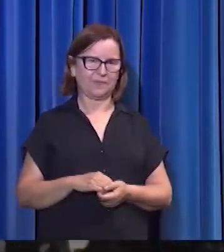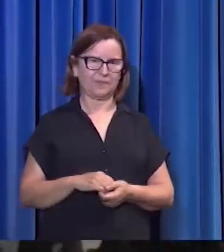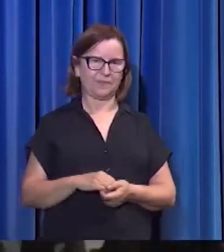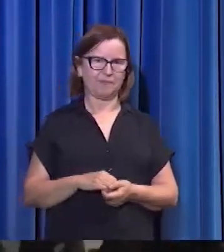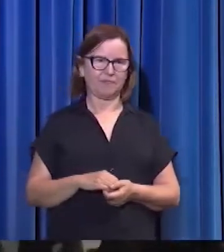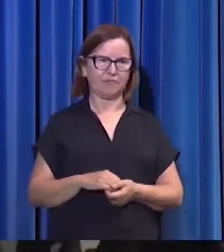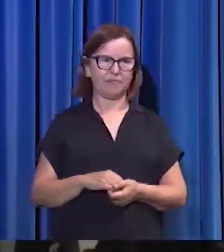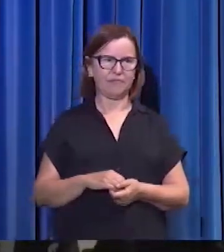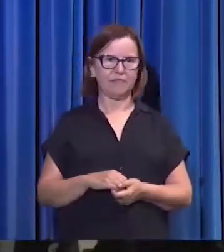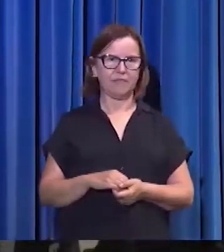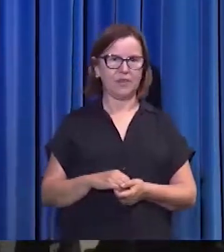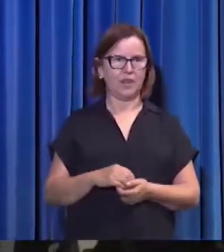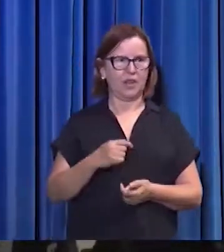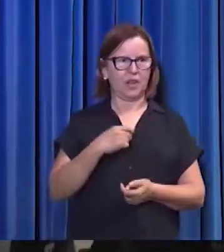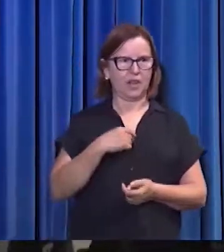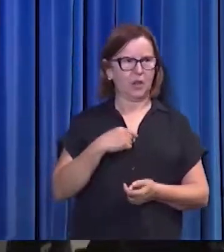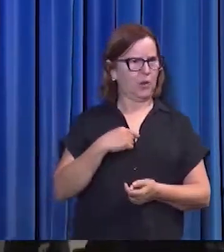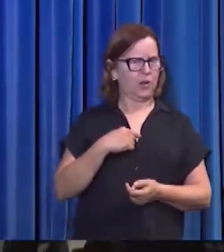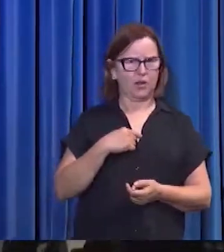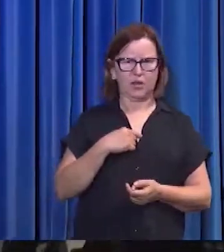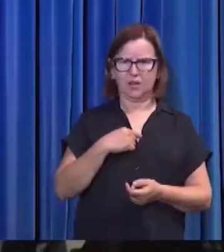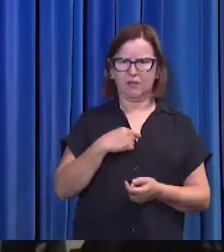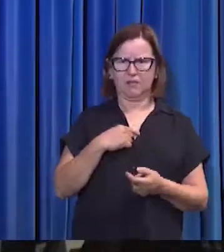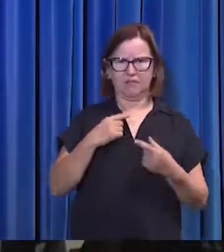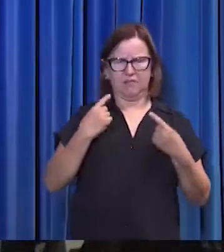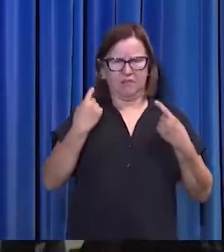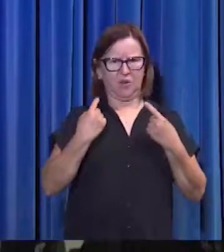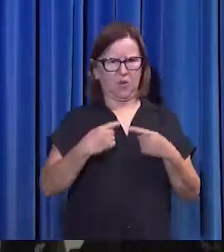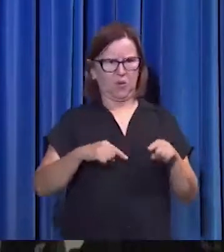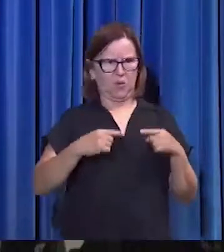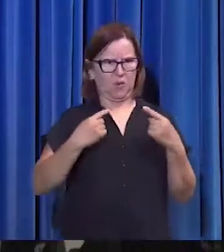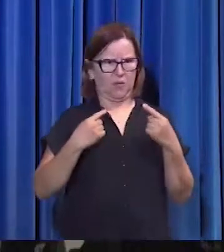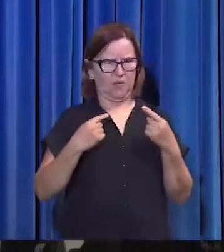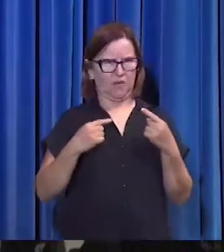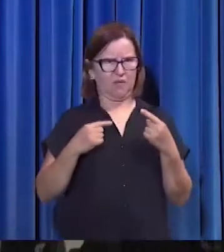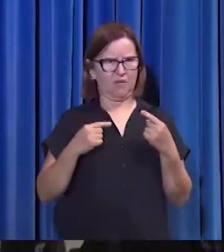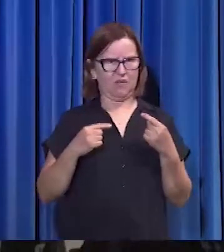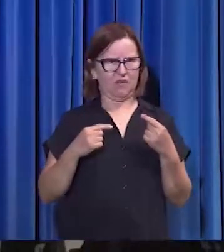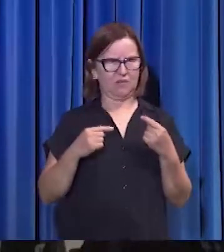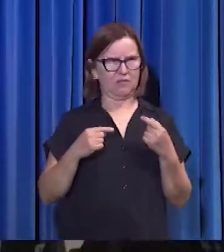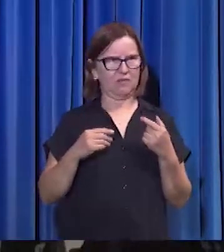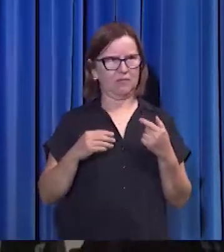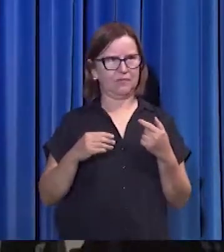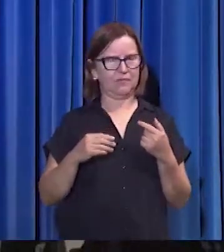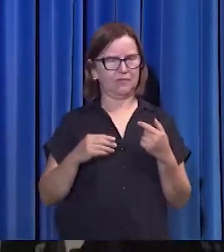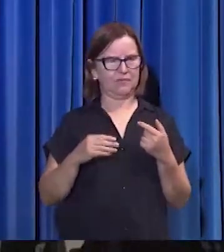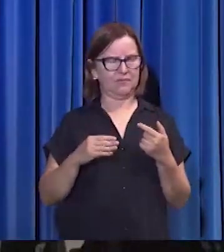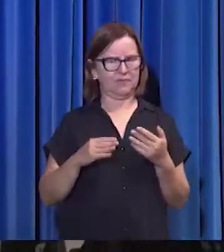Eu não sou contra patrimônios, você pode ter, mas se você não tiver paz,